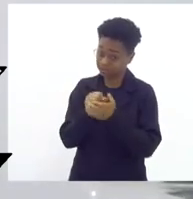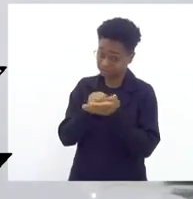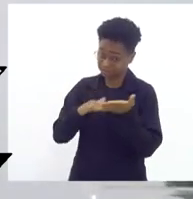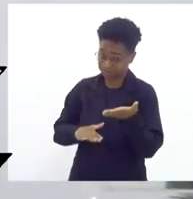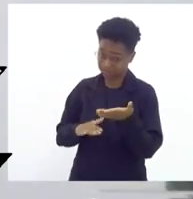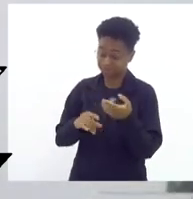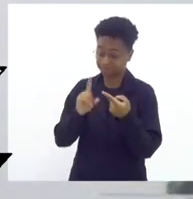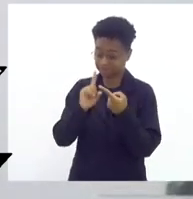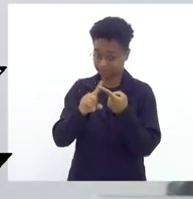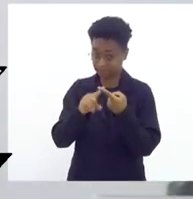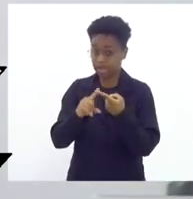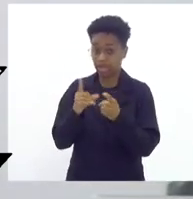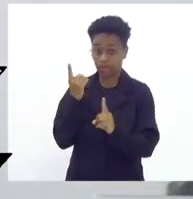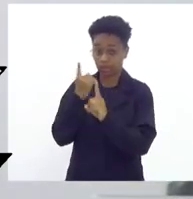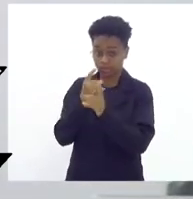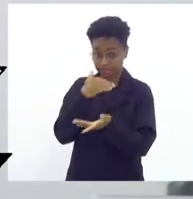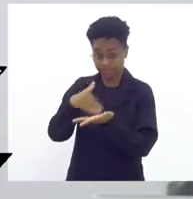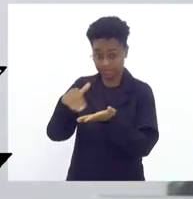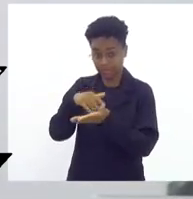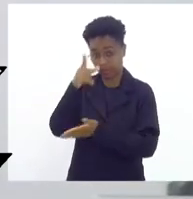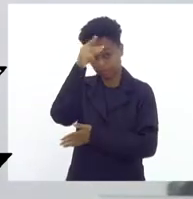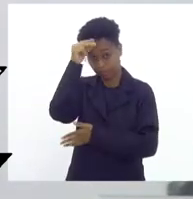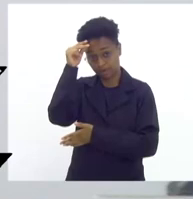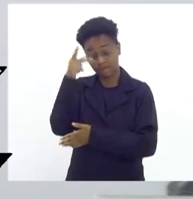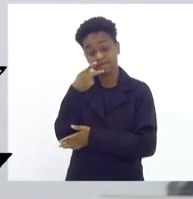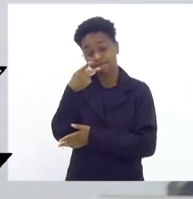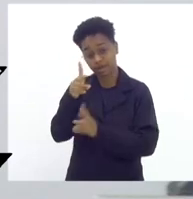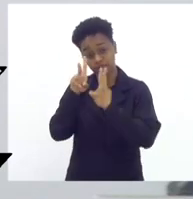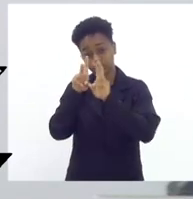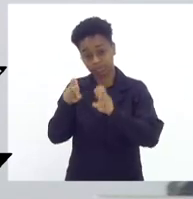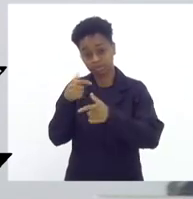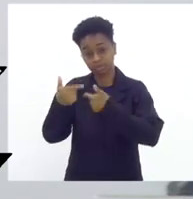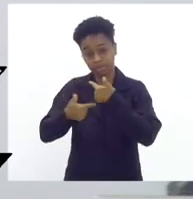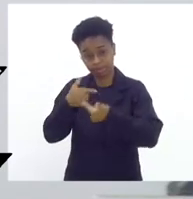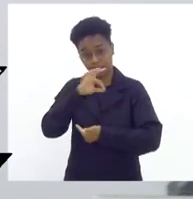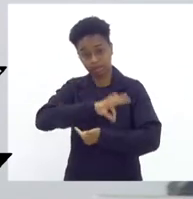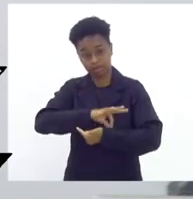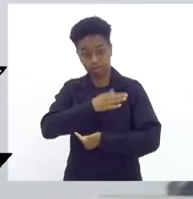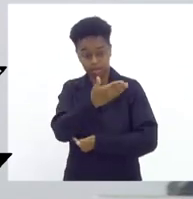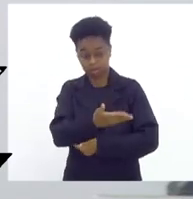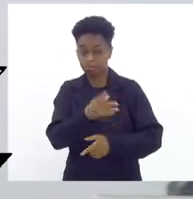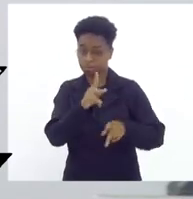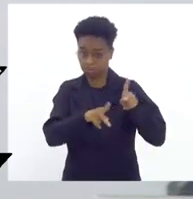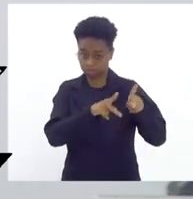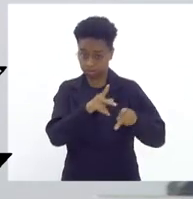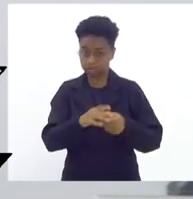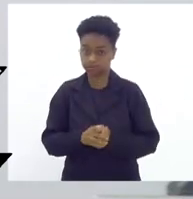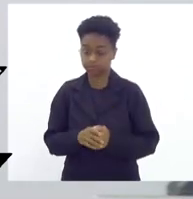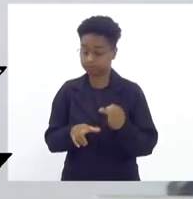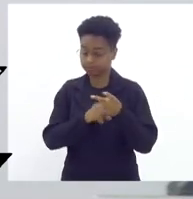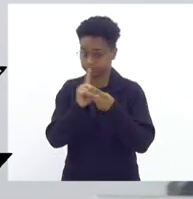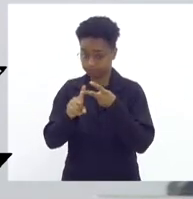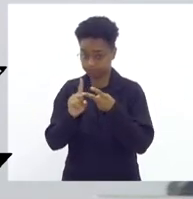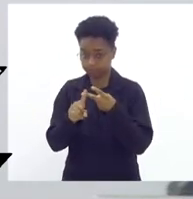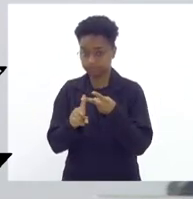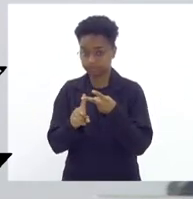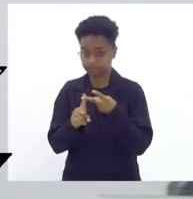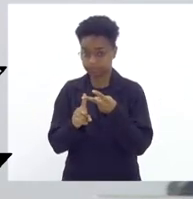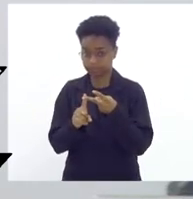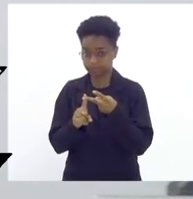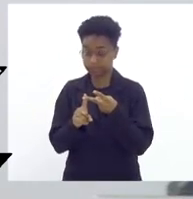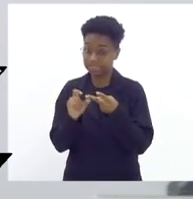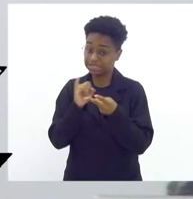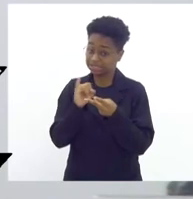nesse encontro de secretários municipais falar da causa do trabalho e renda dessas populações segundo é